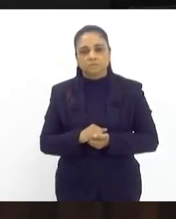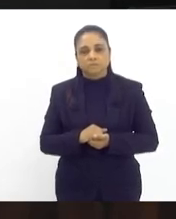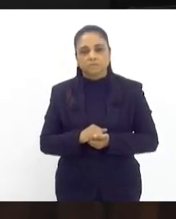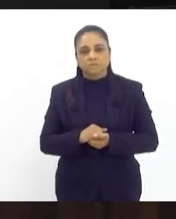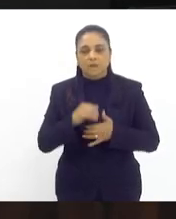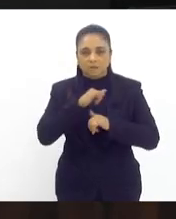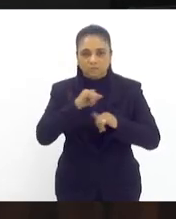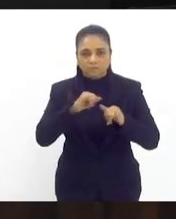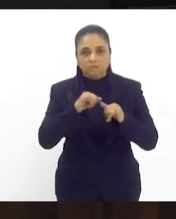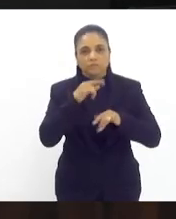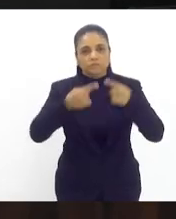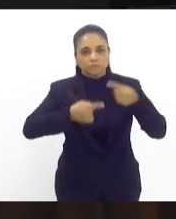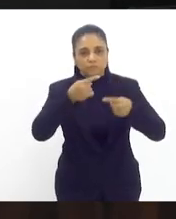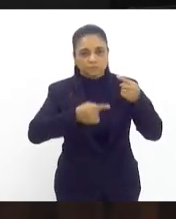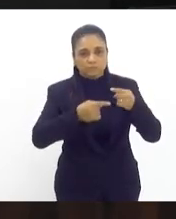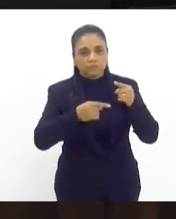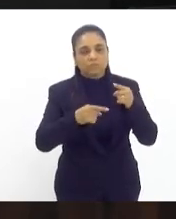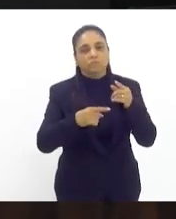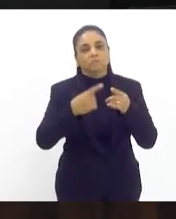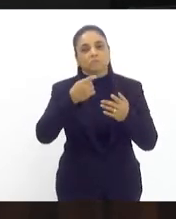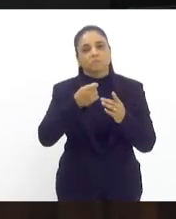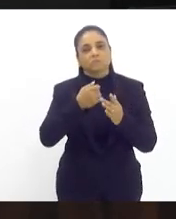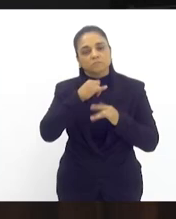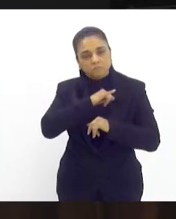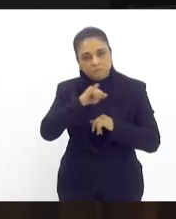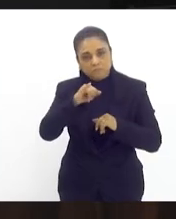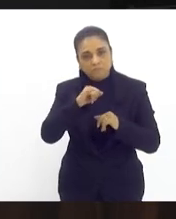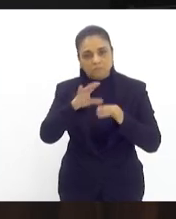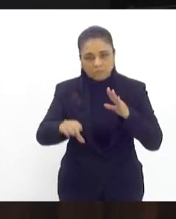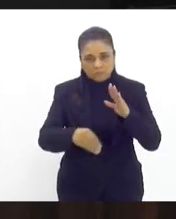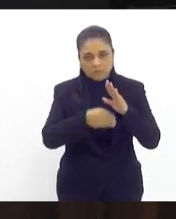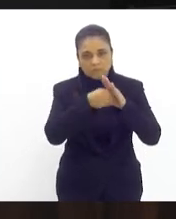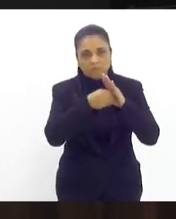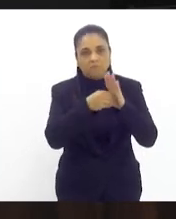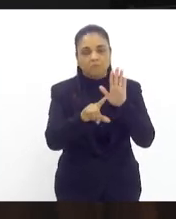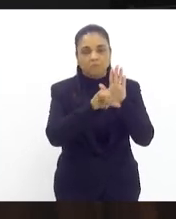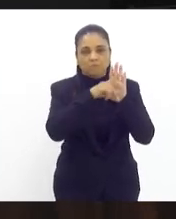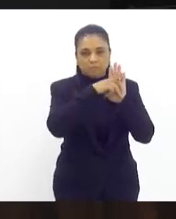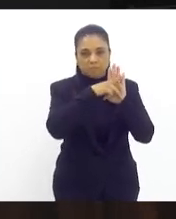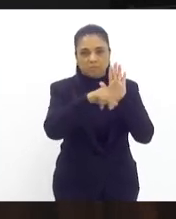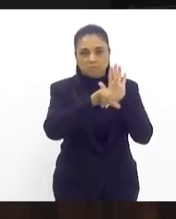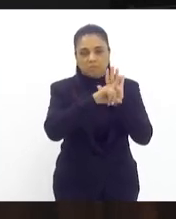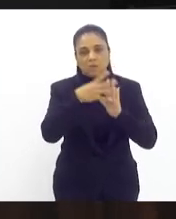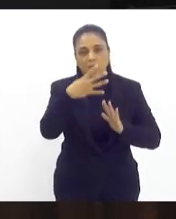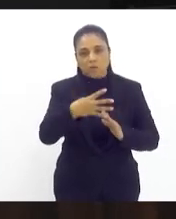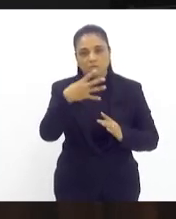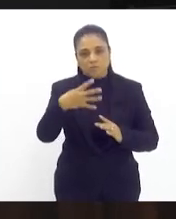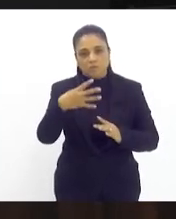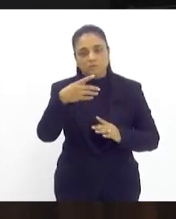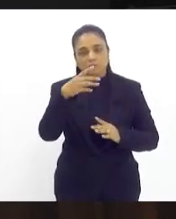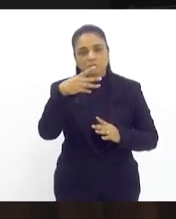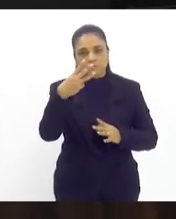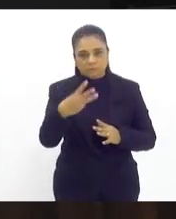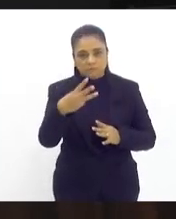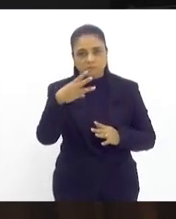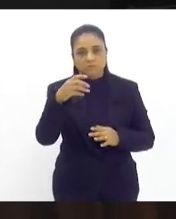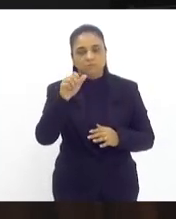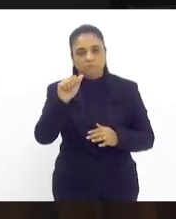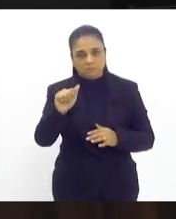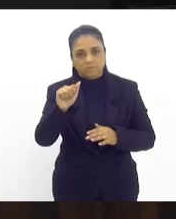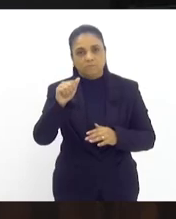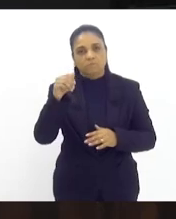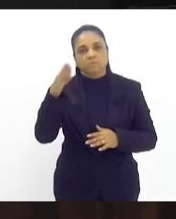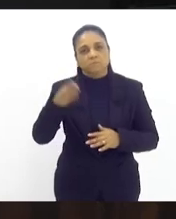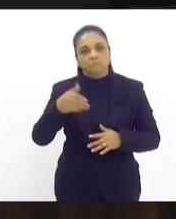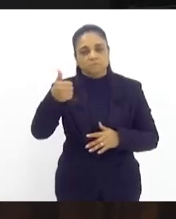anuncio em discussão em redação vencido assim emendada projetos de lei número 4434 a de 2015 autoria